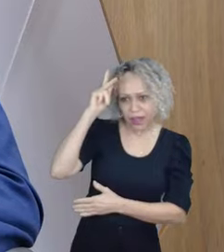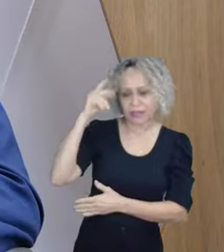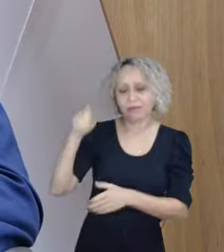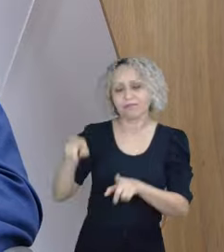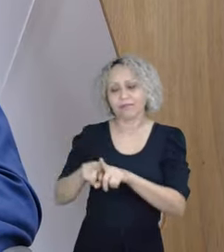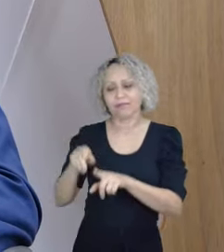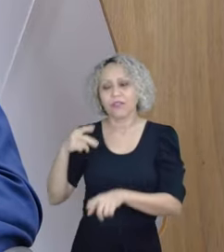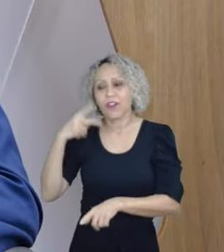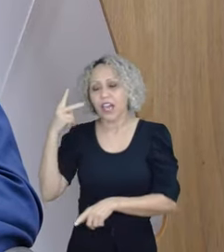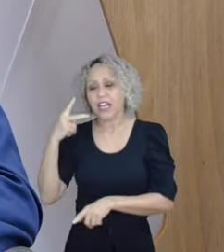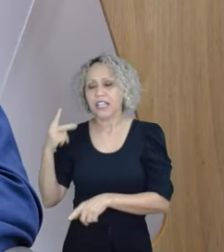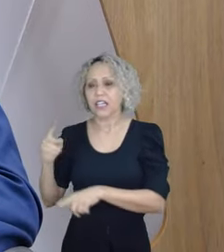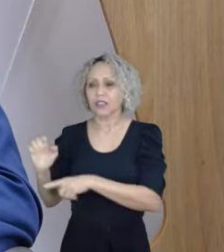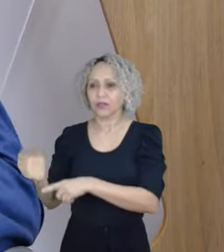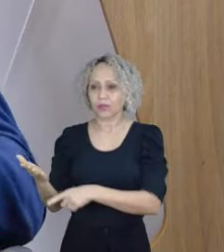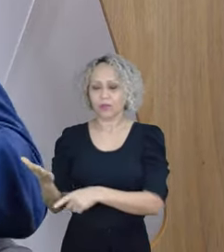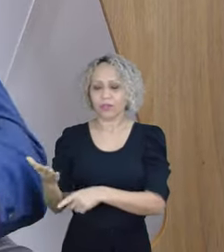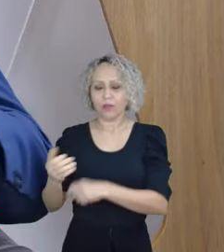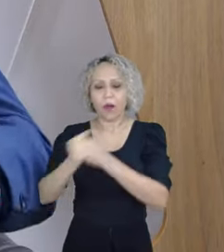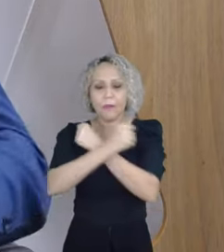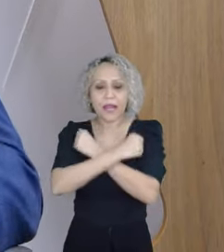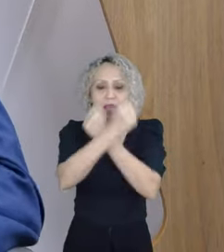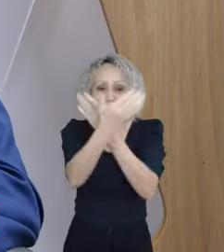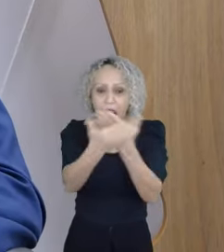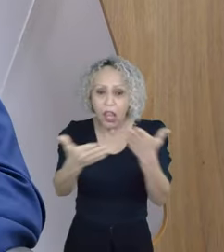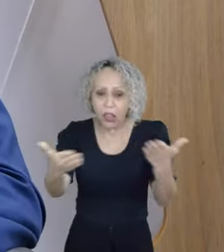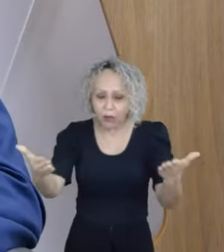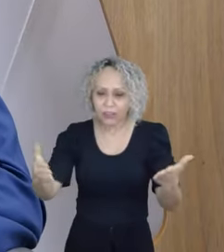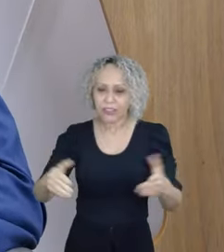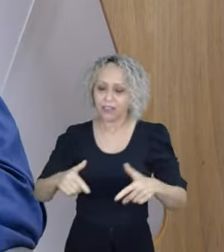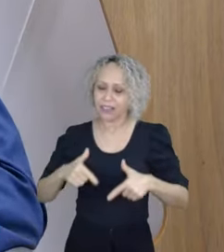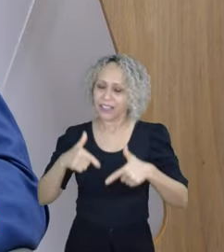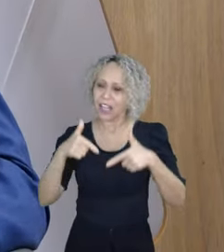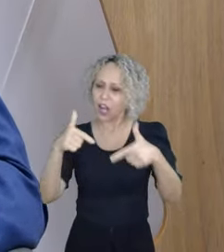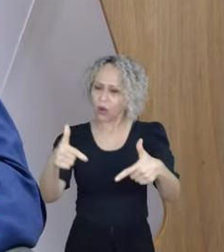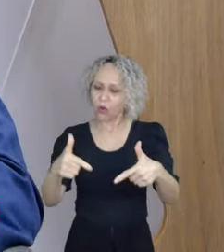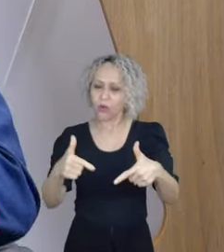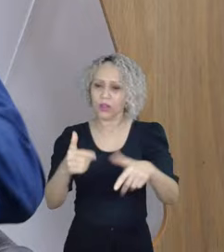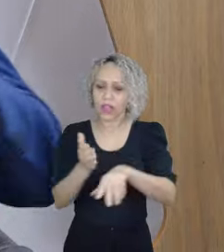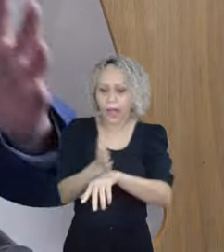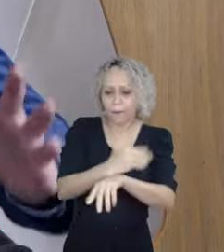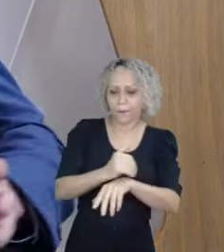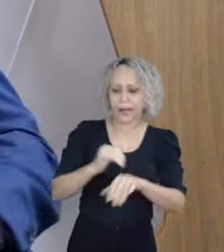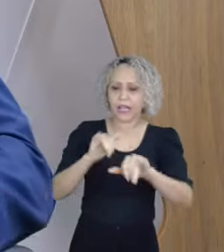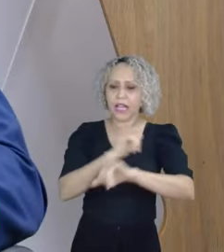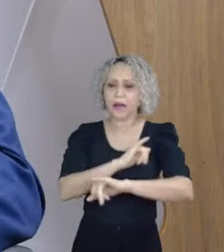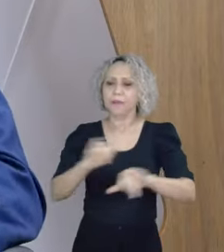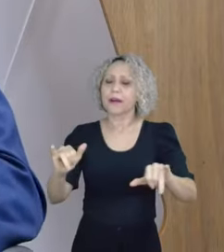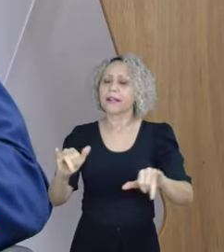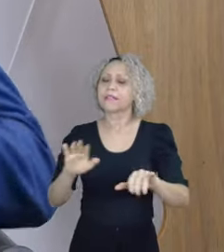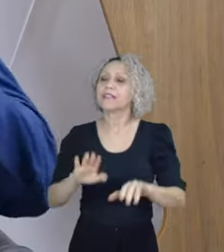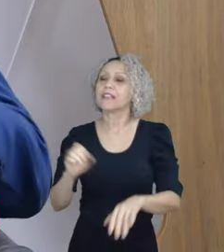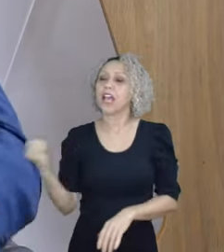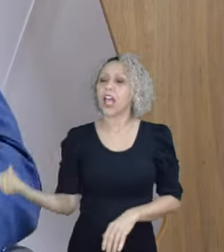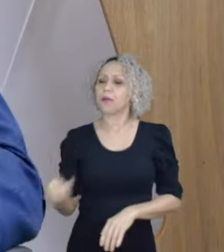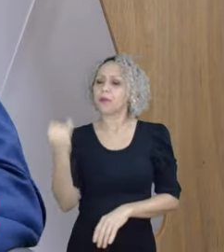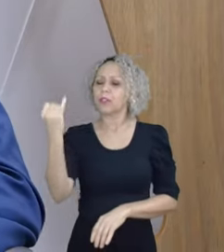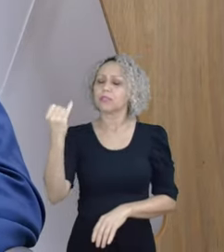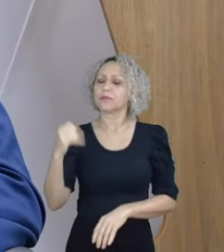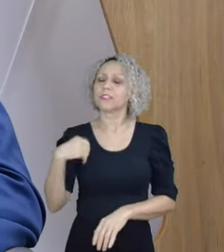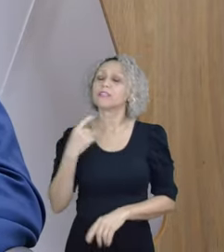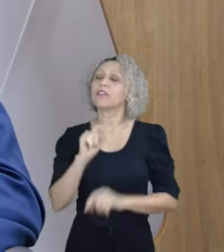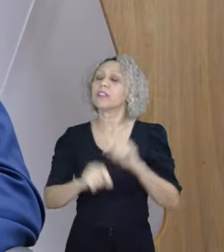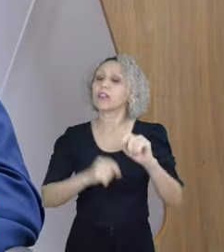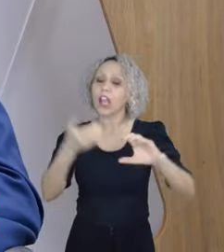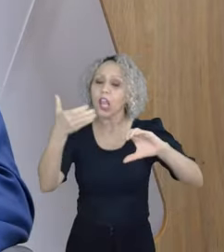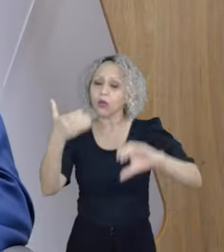prefeitos e prefeitas. Um abraço a todos que estão aí já na luta, na pré-campanha, fazendo um trabalho que é importantíssimo para a gente mudar a correlação de forças no Congresso,